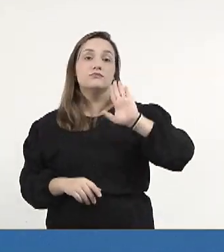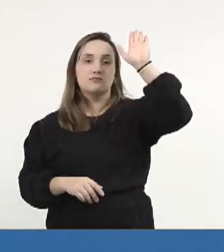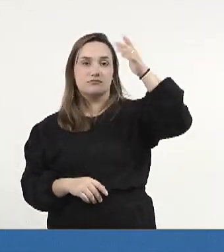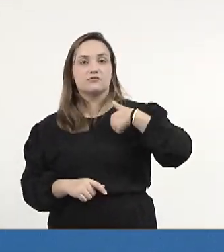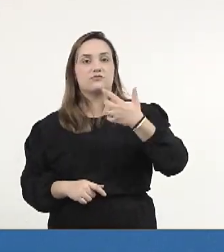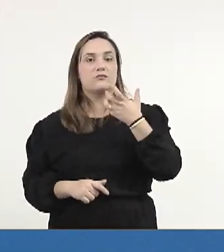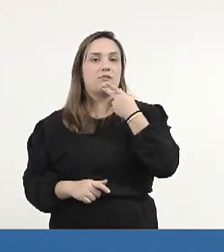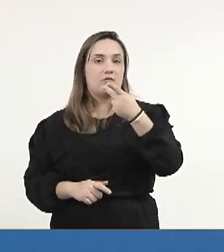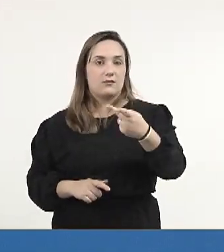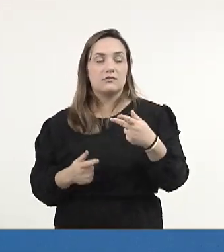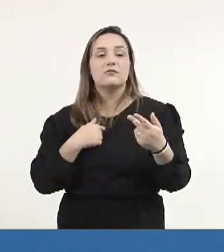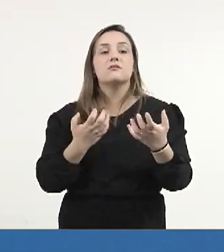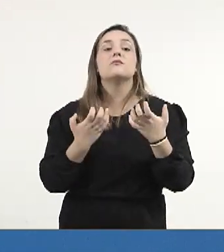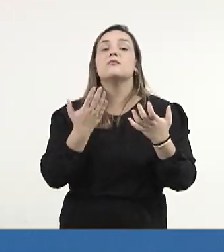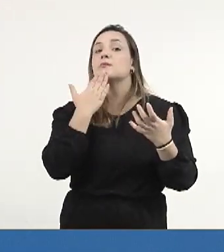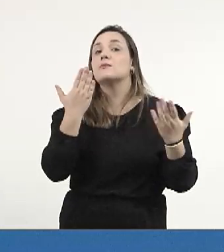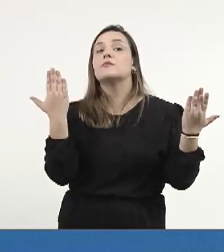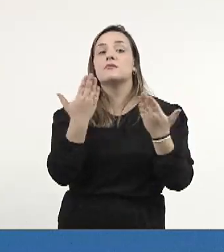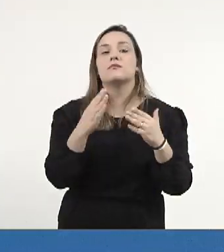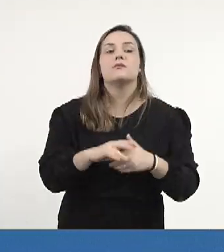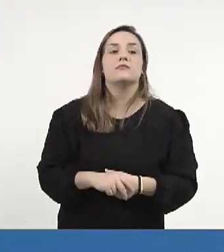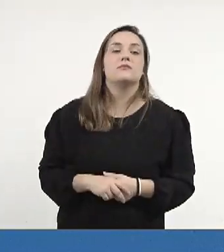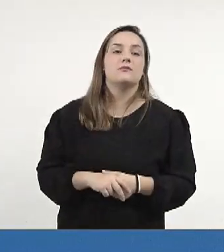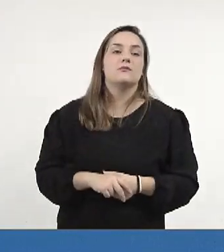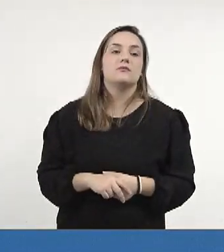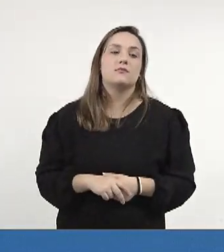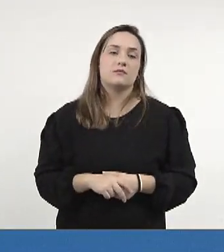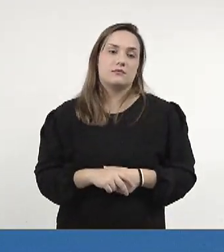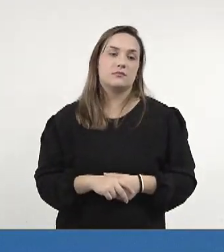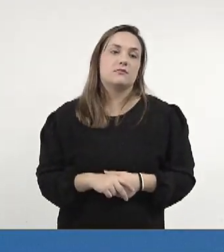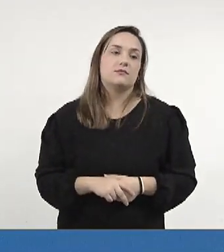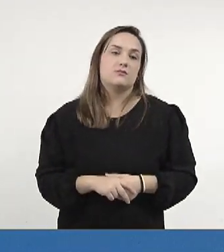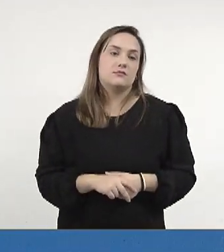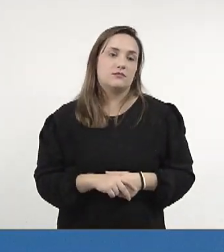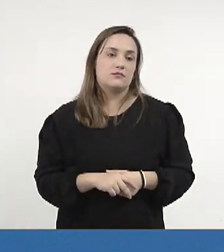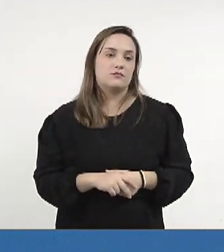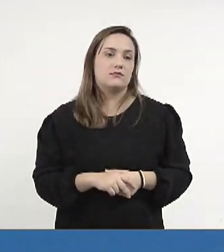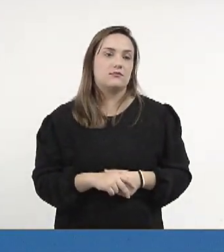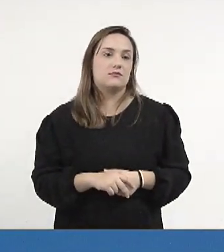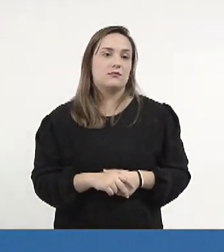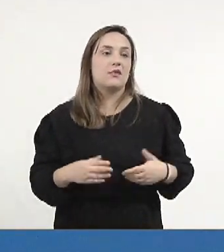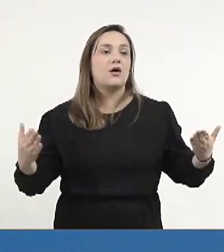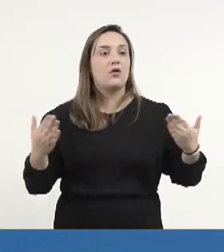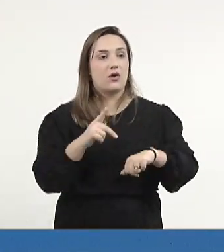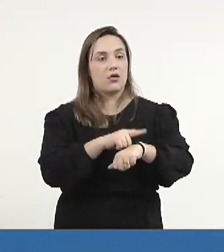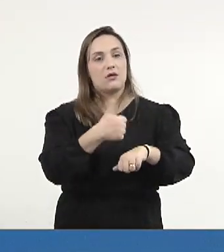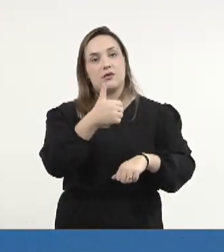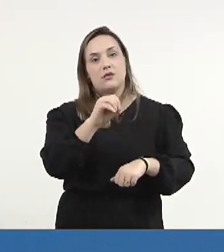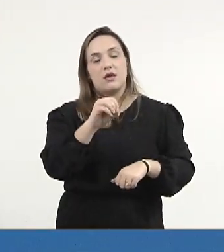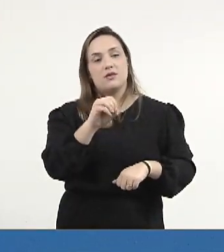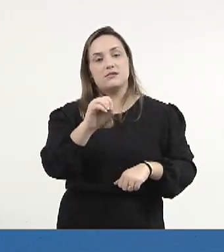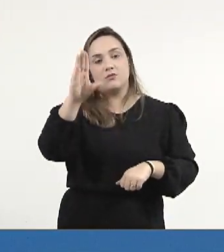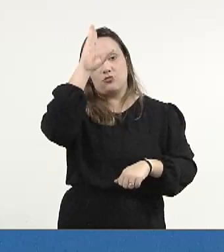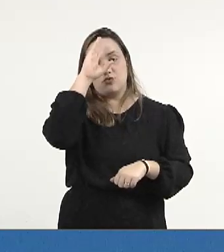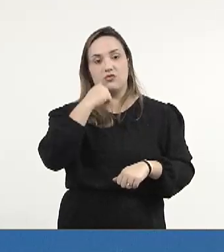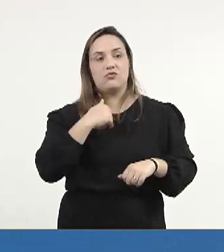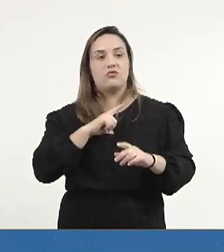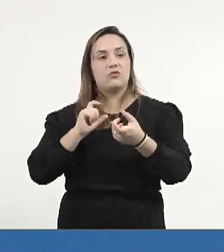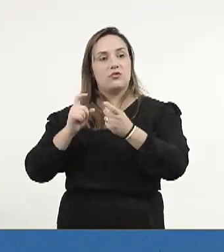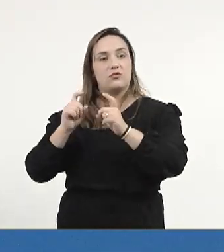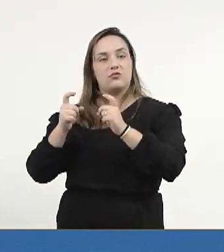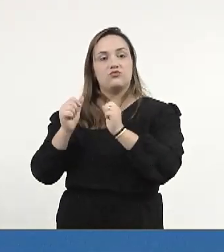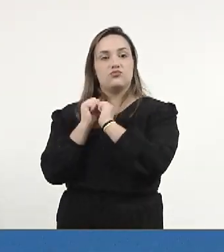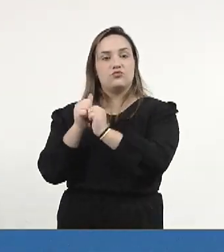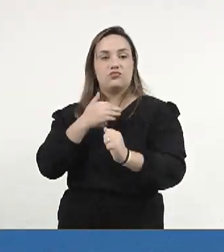ordem, deputado Zeca. Pedi a vossa excelência, senhor presidente, licença. Eu tenho agora às 10 horas uma reunião já agendada com sua excelência,